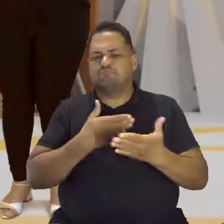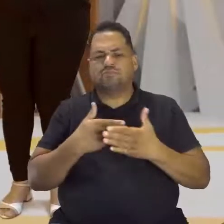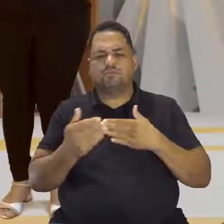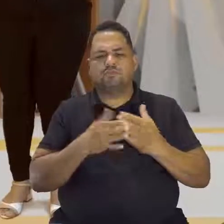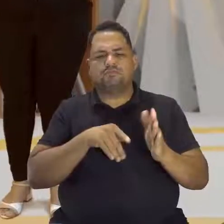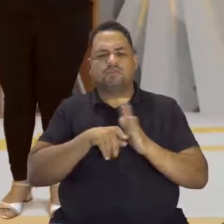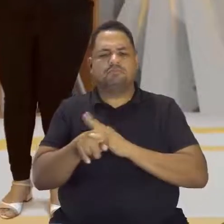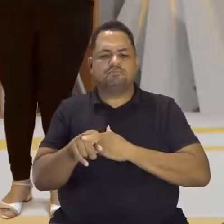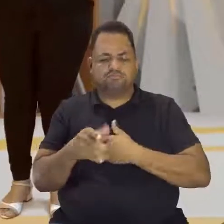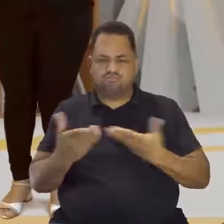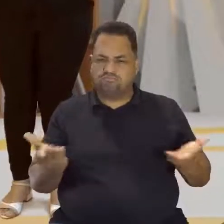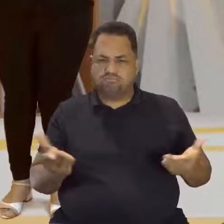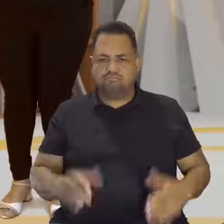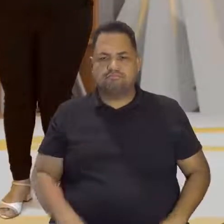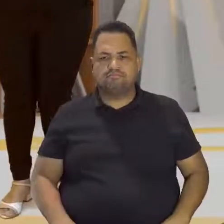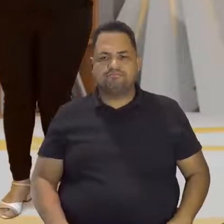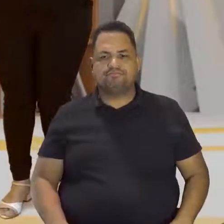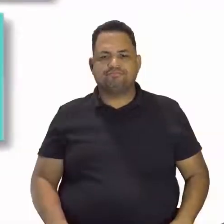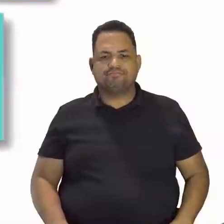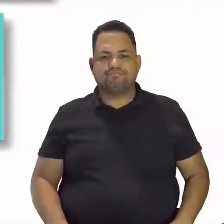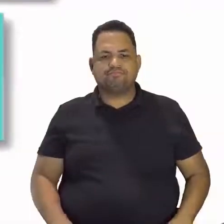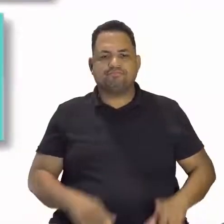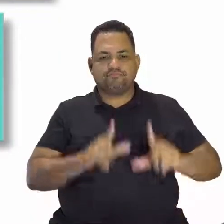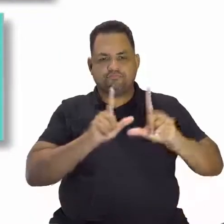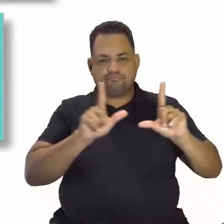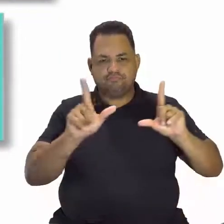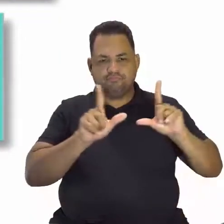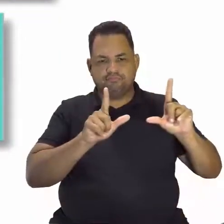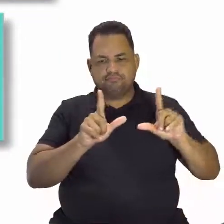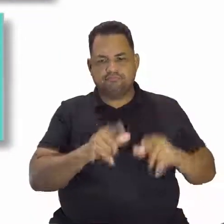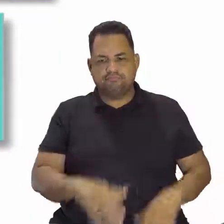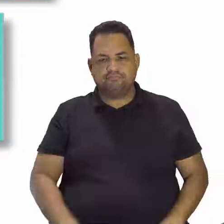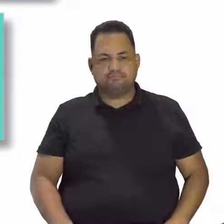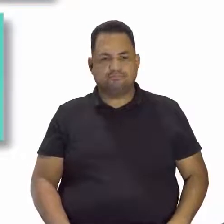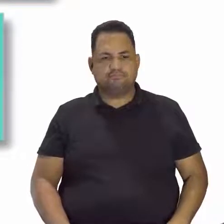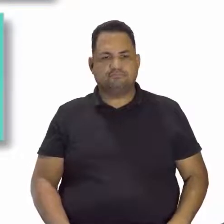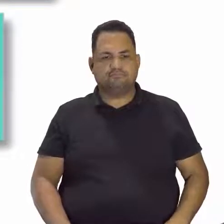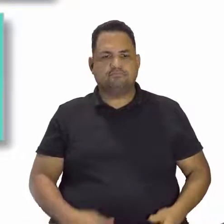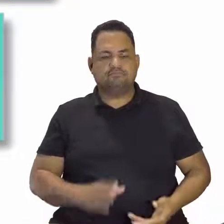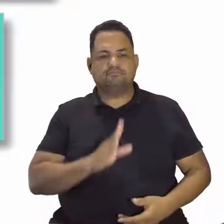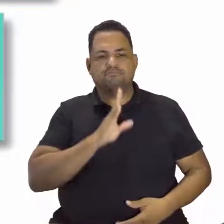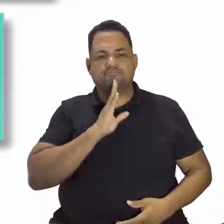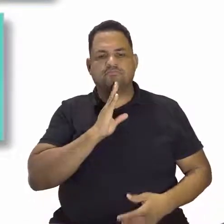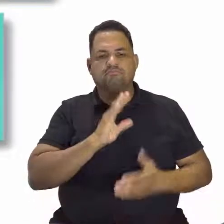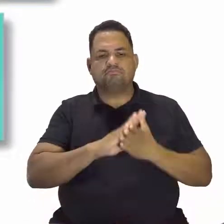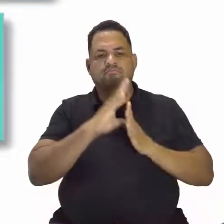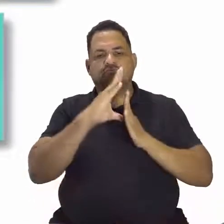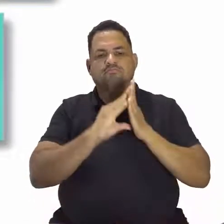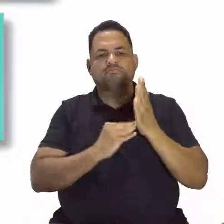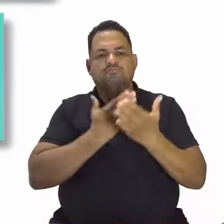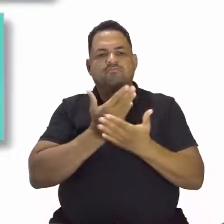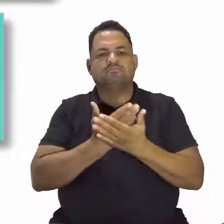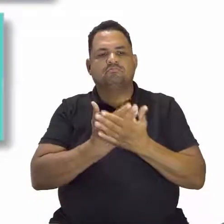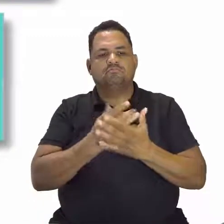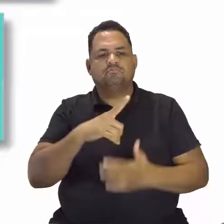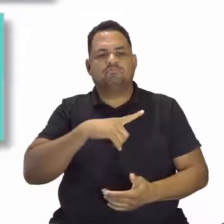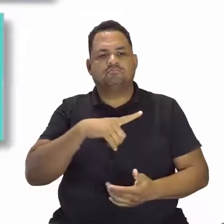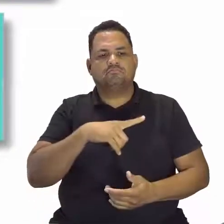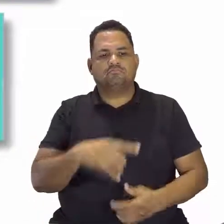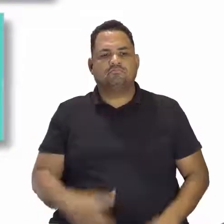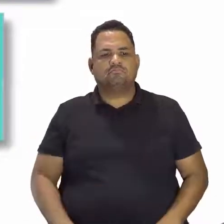Tá certo? Então, vamos ao quadro para a gente conhecer os conteúdos da aula de hoje. Bom, hoje a gente tem aqui